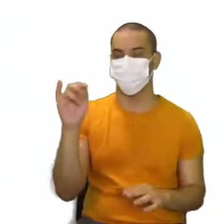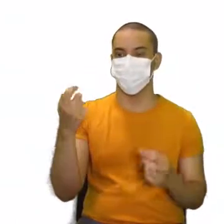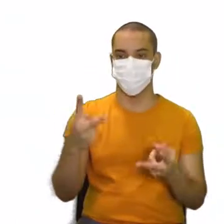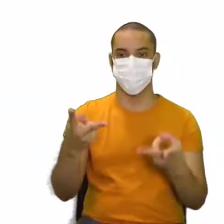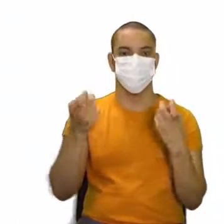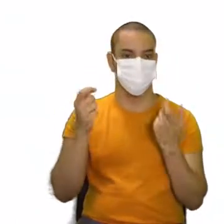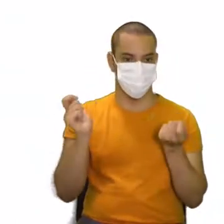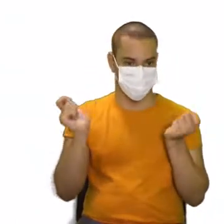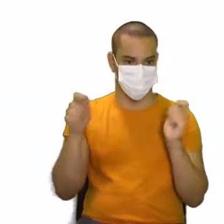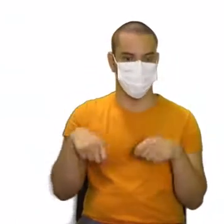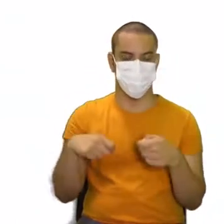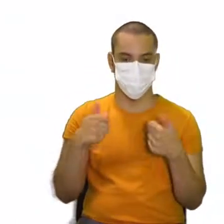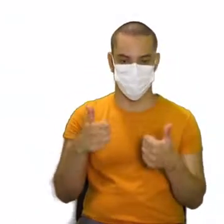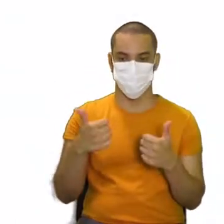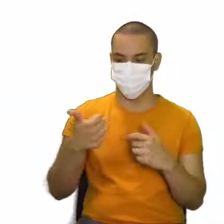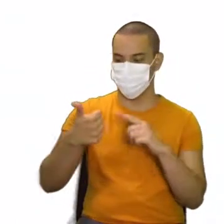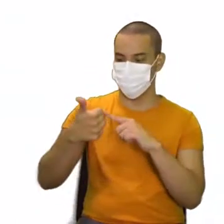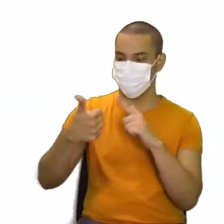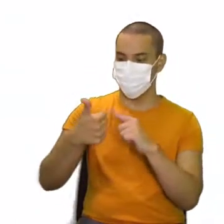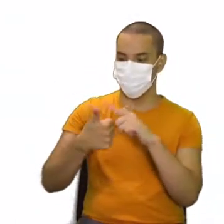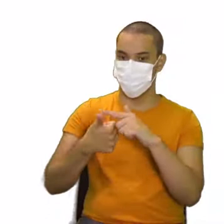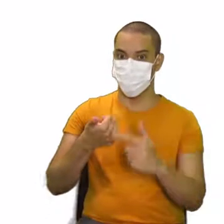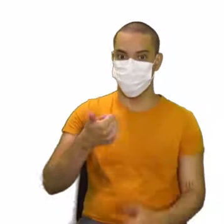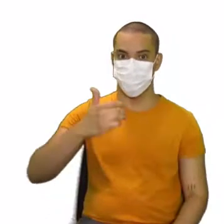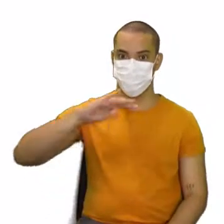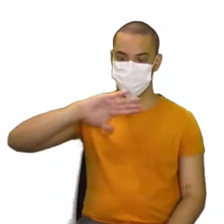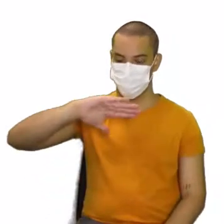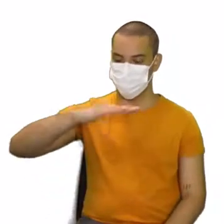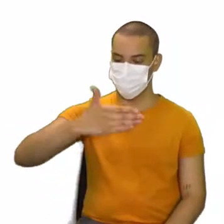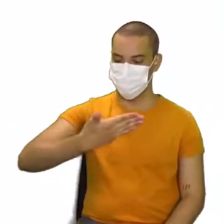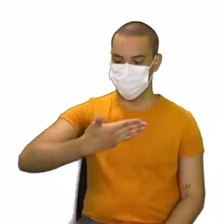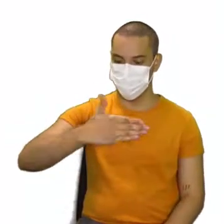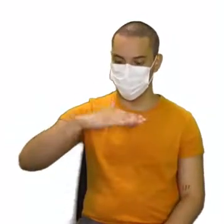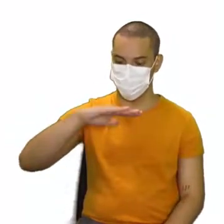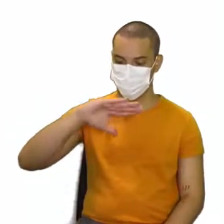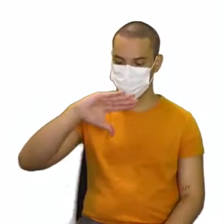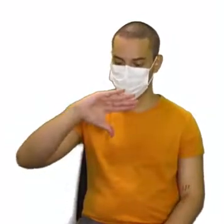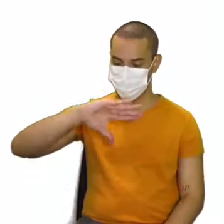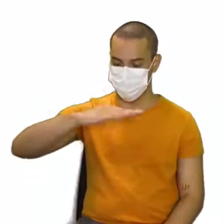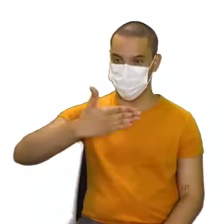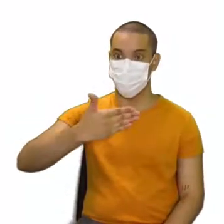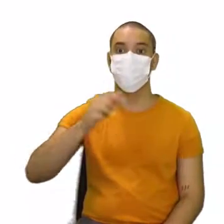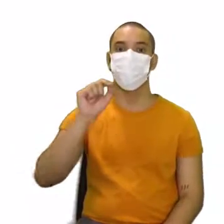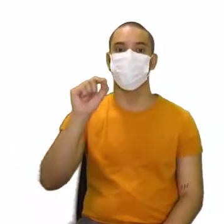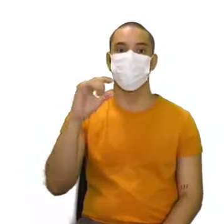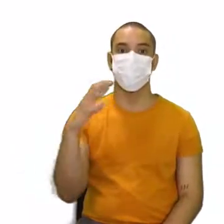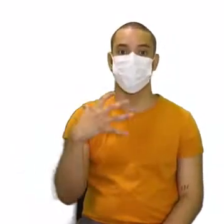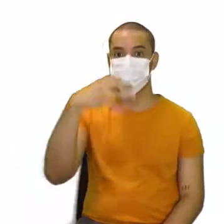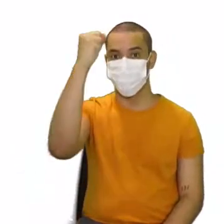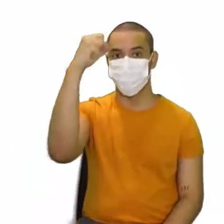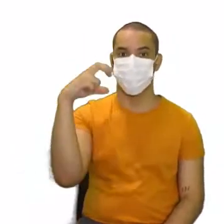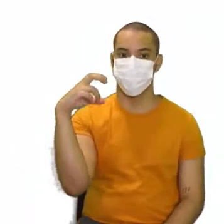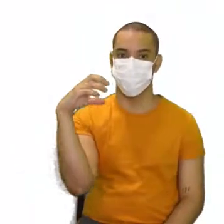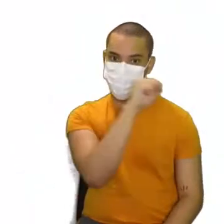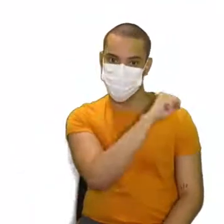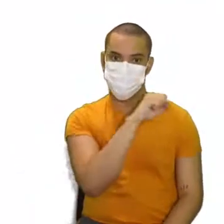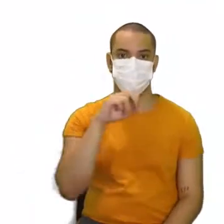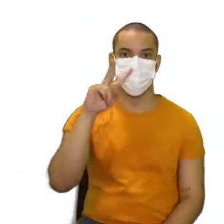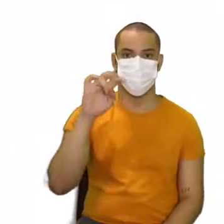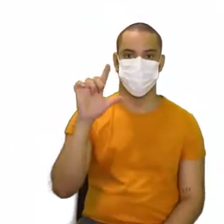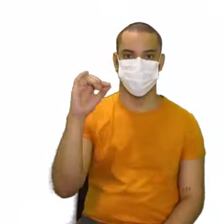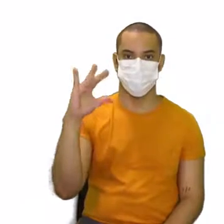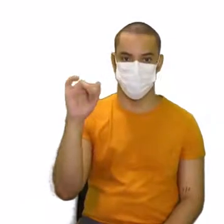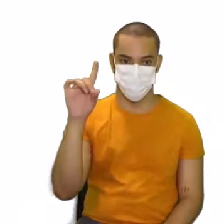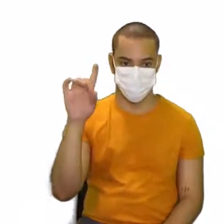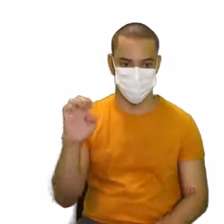tem que colocar o dedo polegar na direção da velocidade que a carga está se